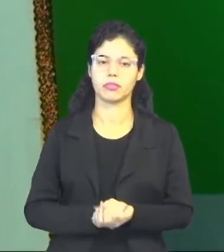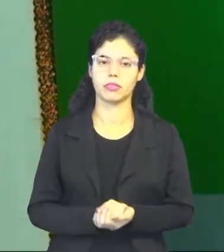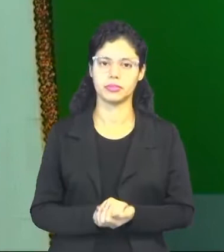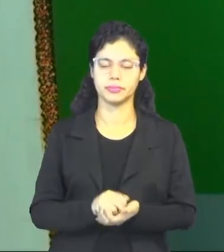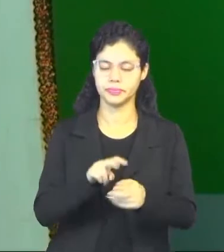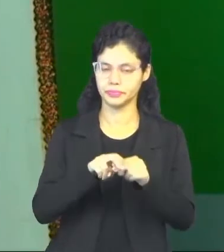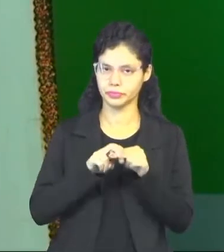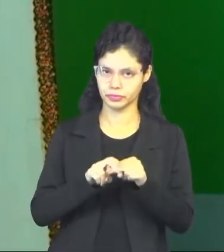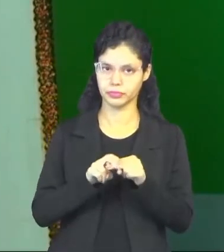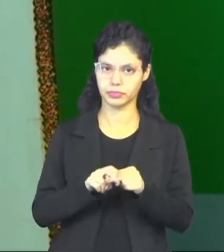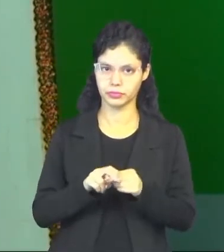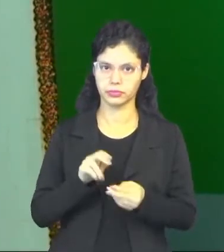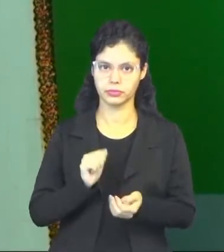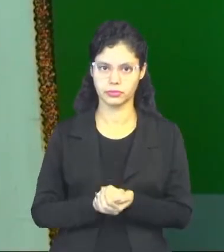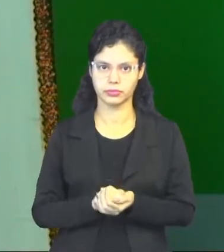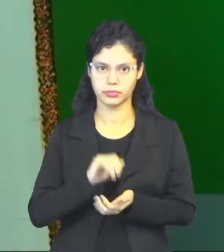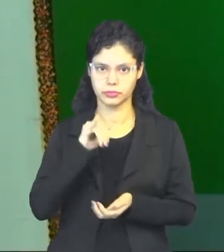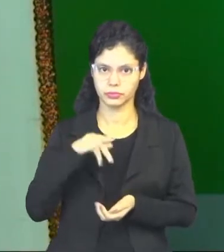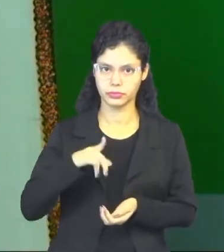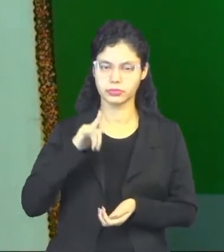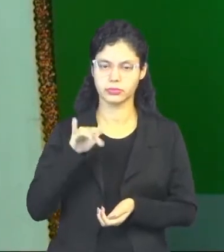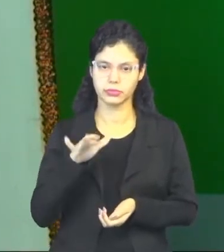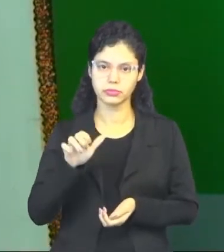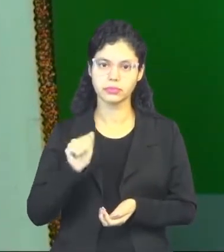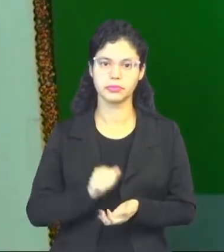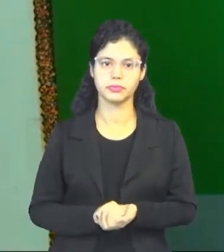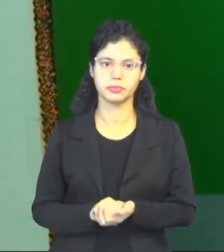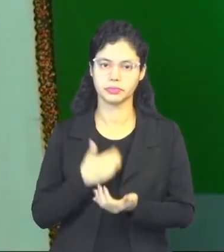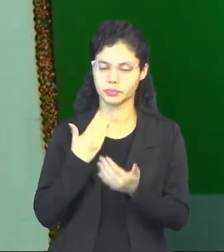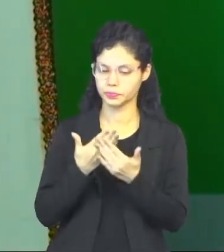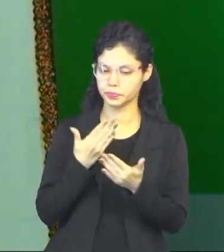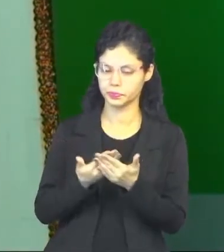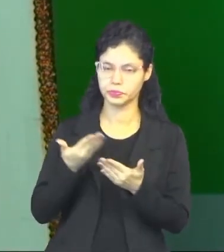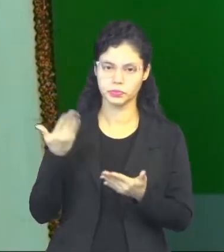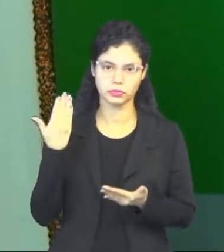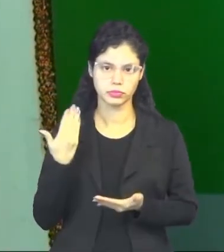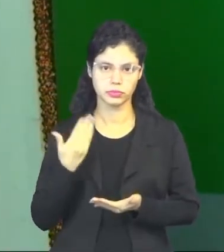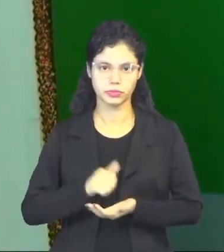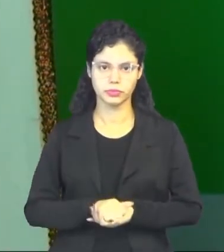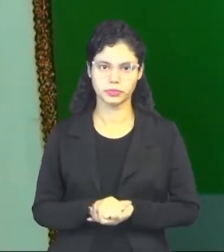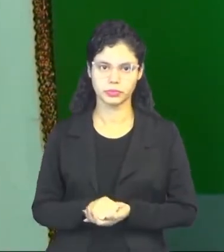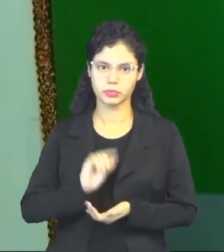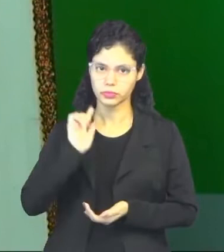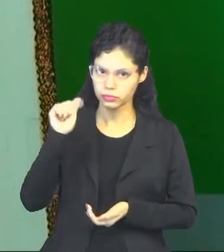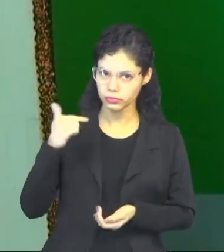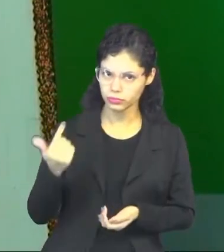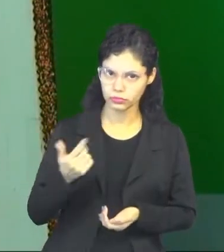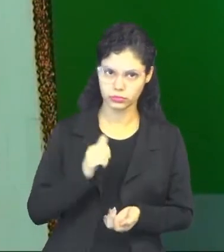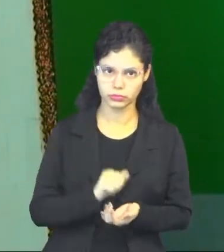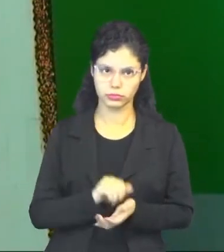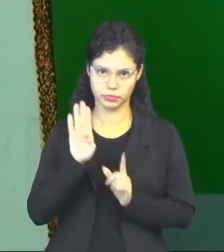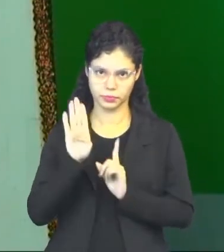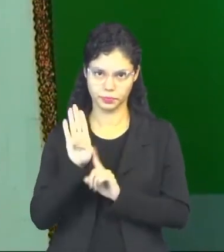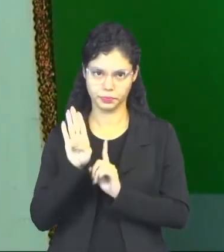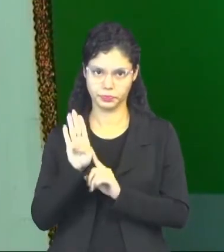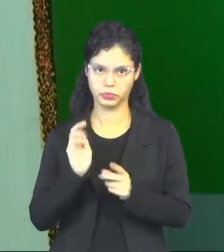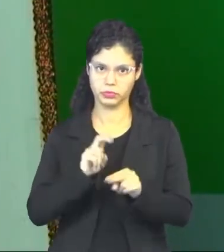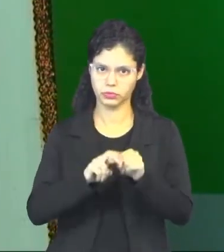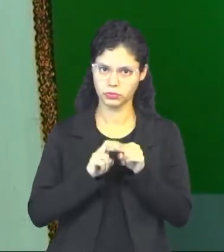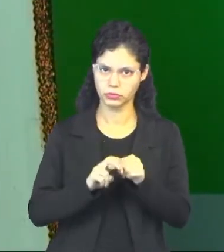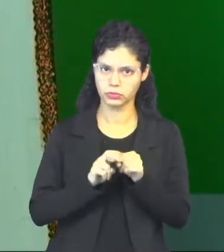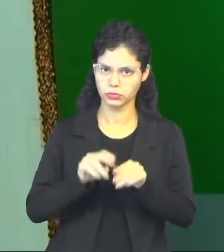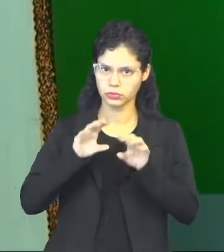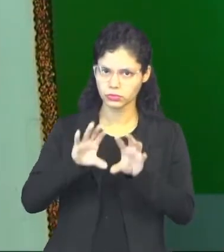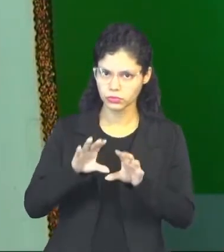aí. Por isso que é uma informação implícita, conforme a gente estudou na nossa aula. Próxima questão, ó, letra B. Portanto,